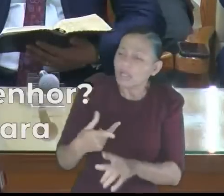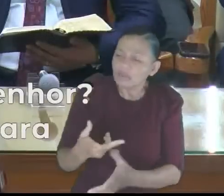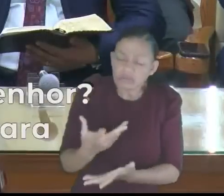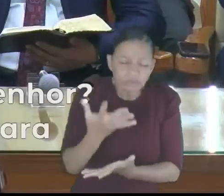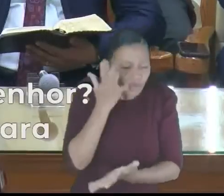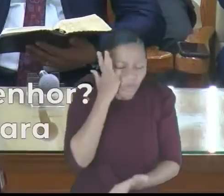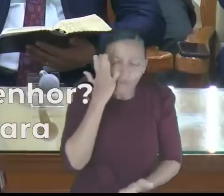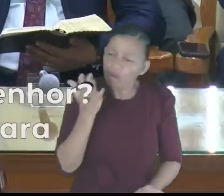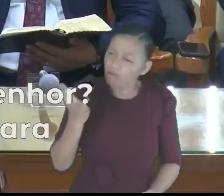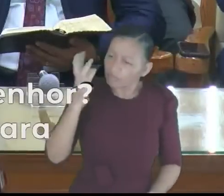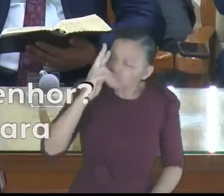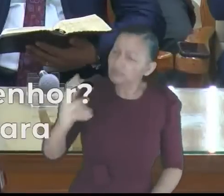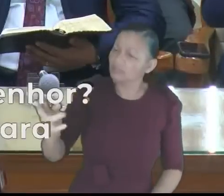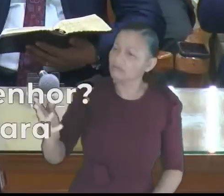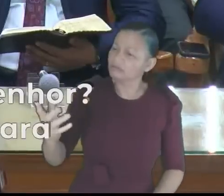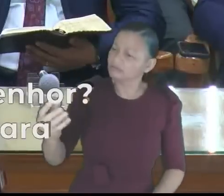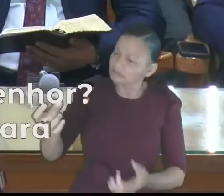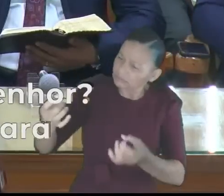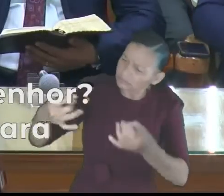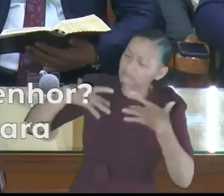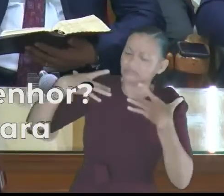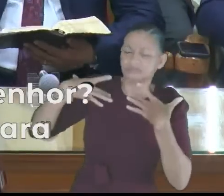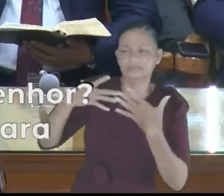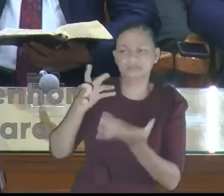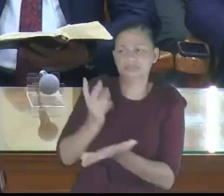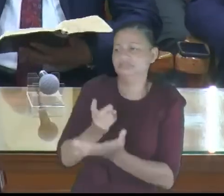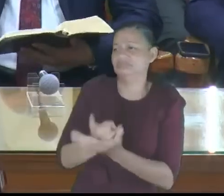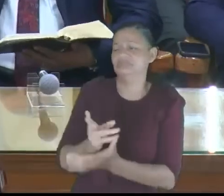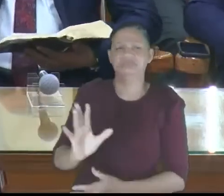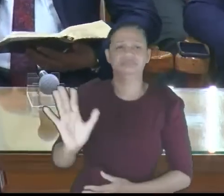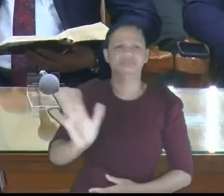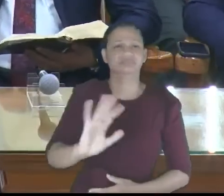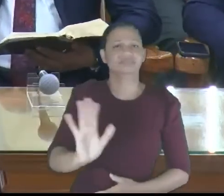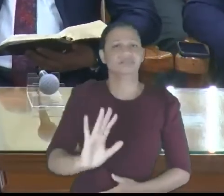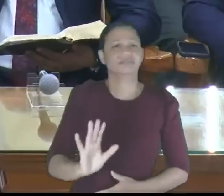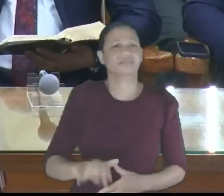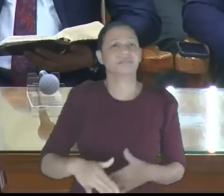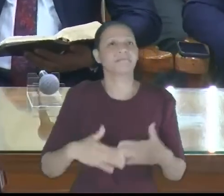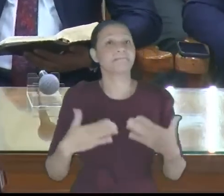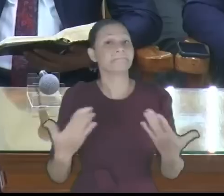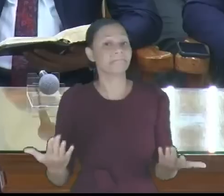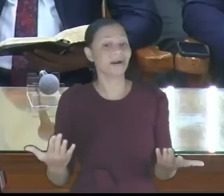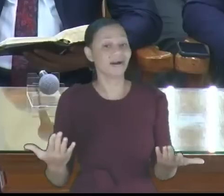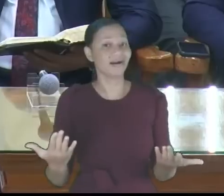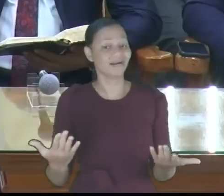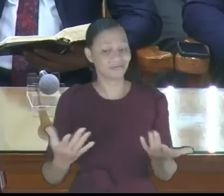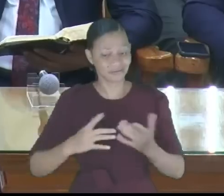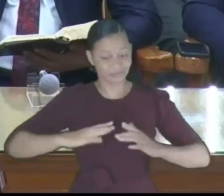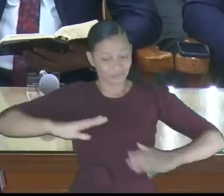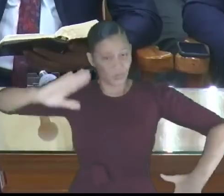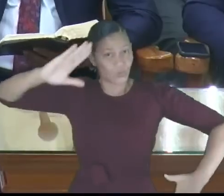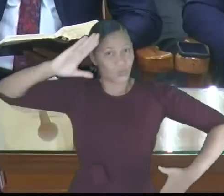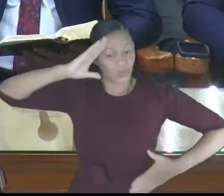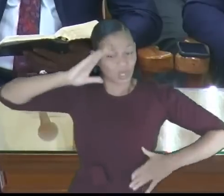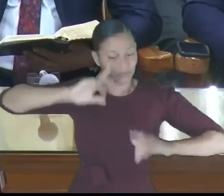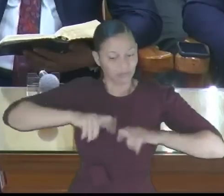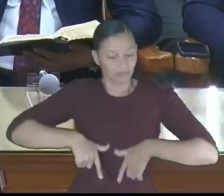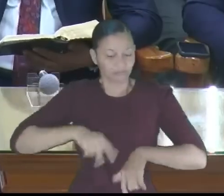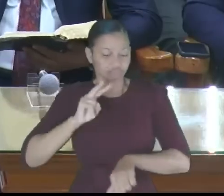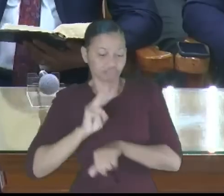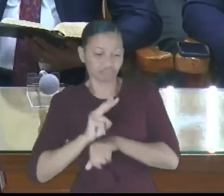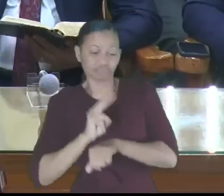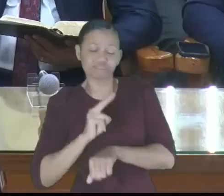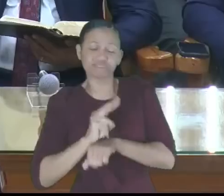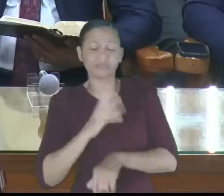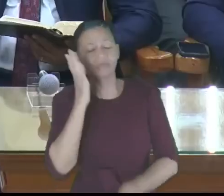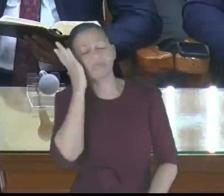Acorda, não nos rejeites para sempre. Mas o guarda de Israel não dorme. Porque o